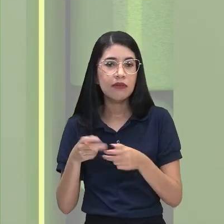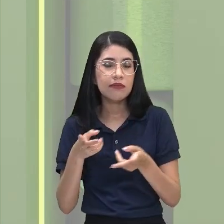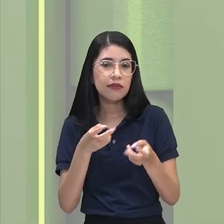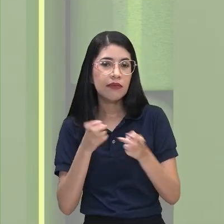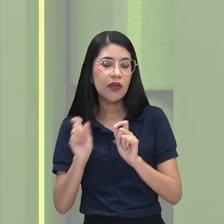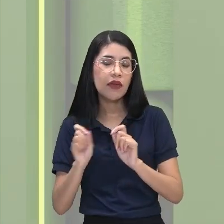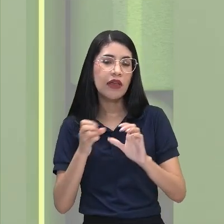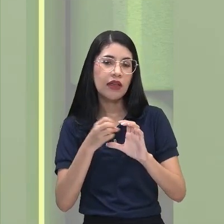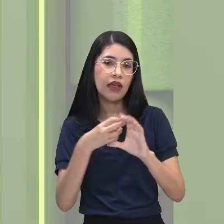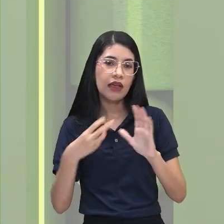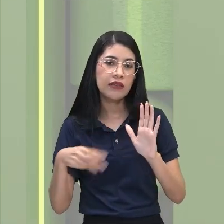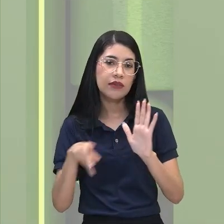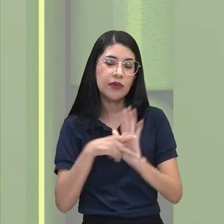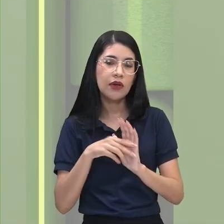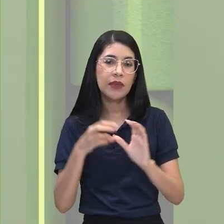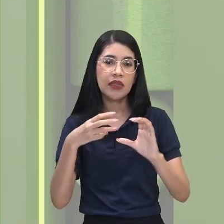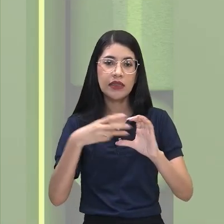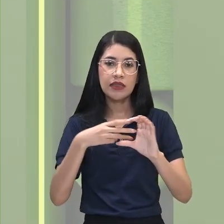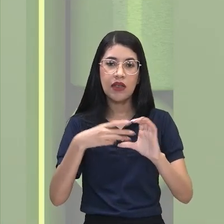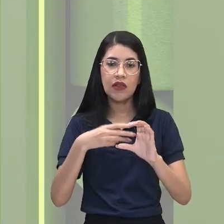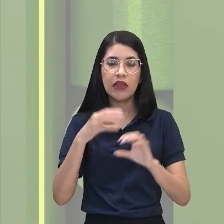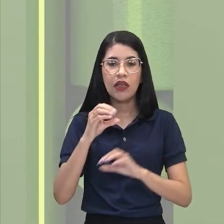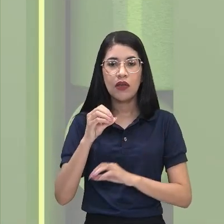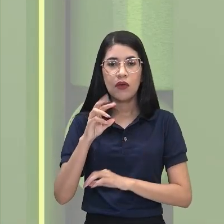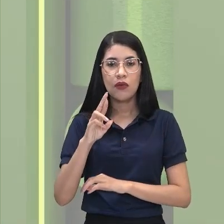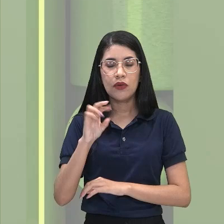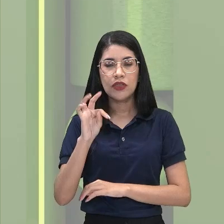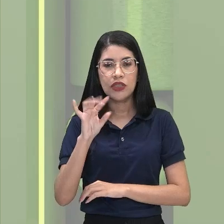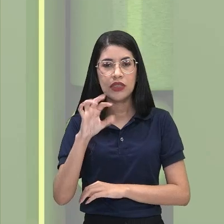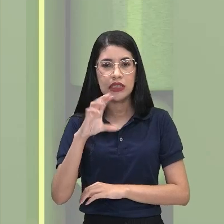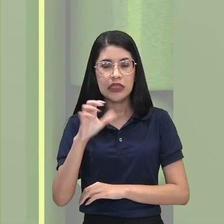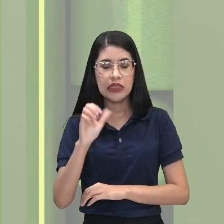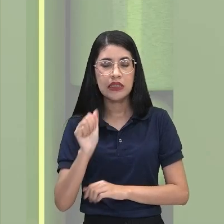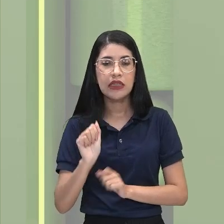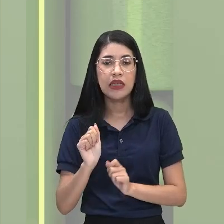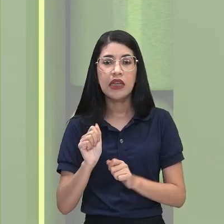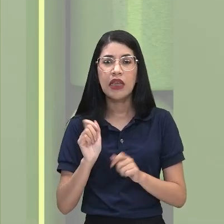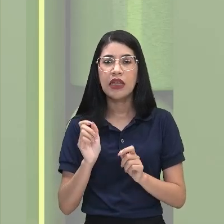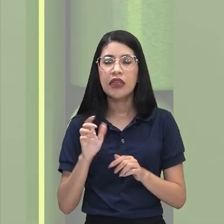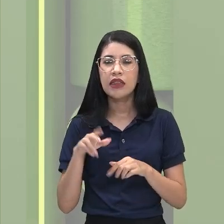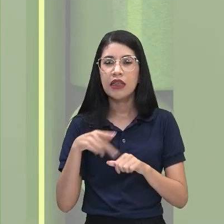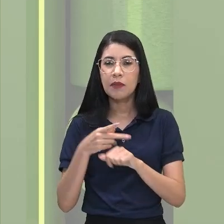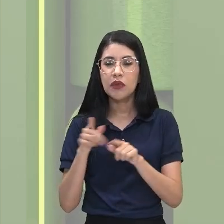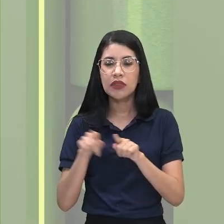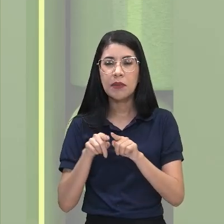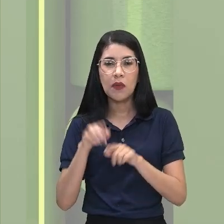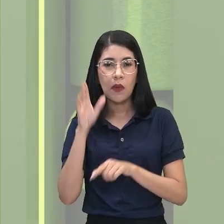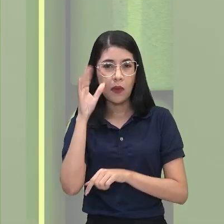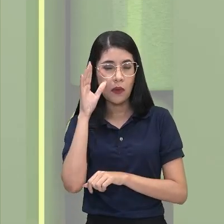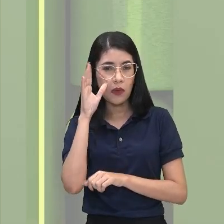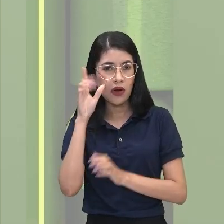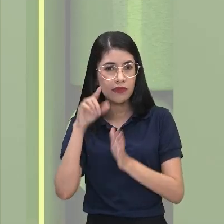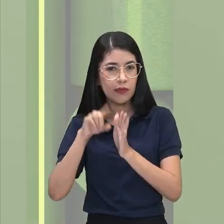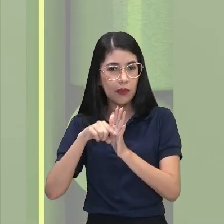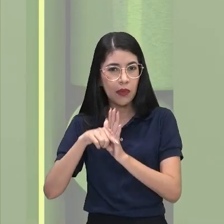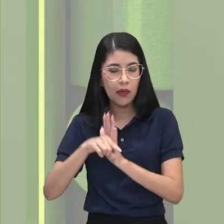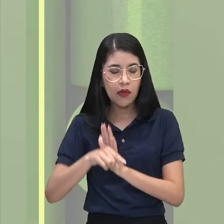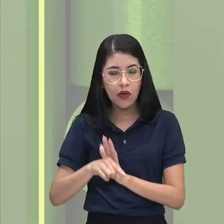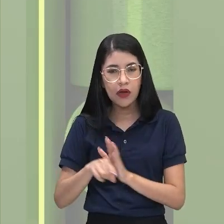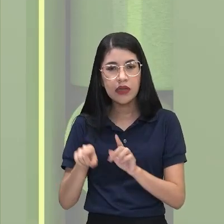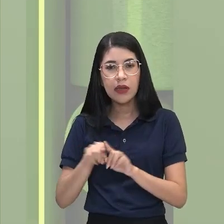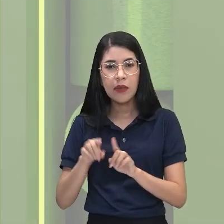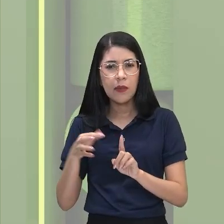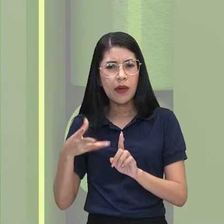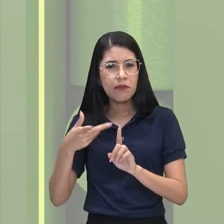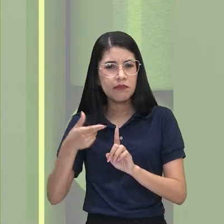essas características da célula de cortiça e pôde então, com a sua curiosidade e com a sua habilidade